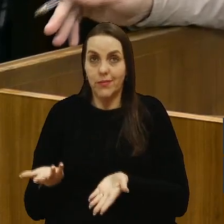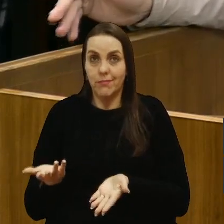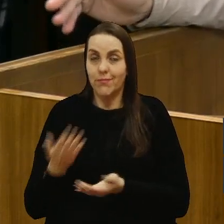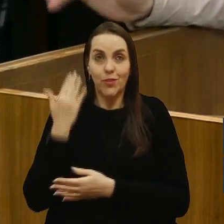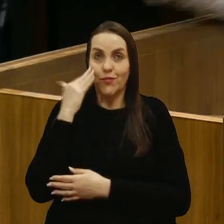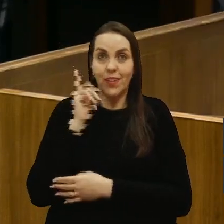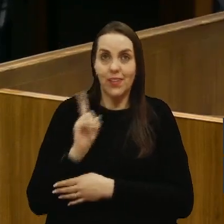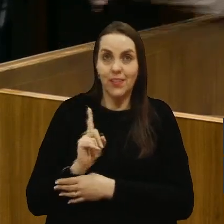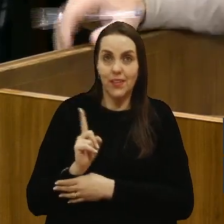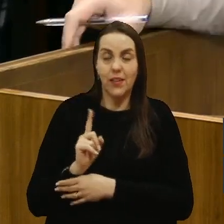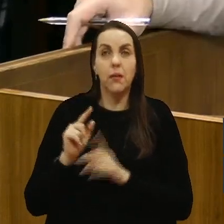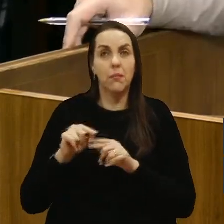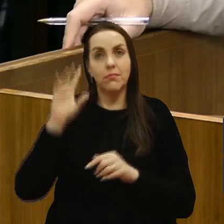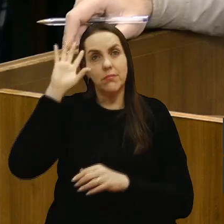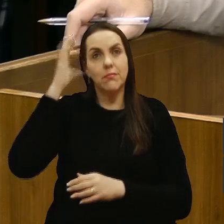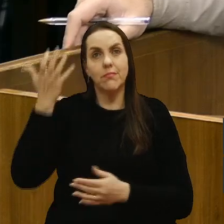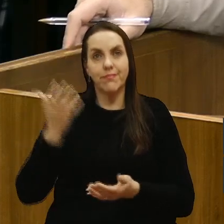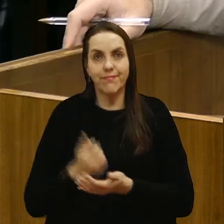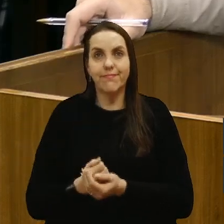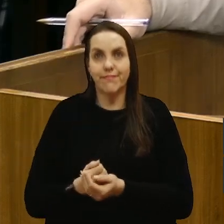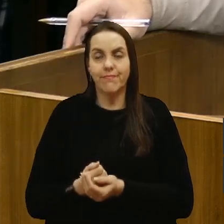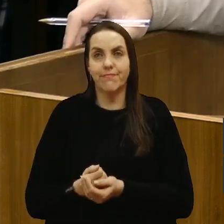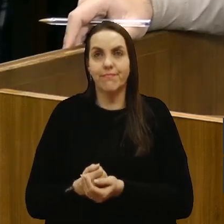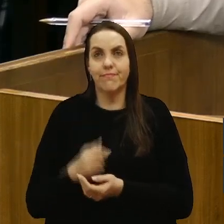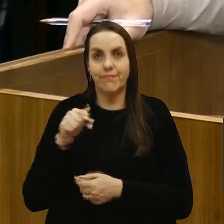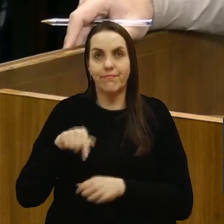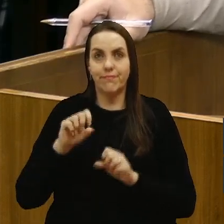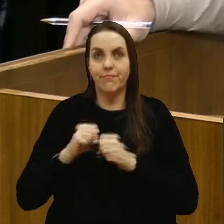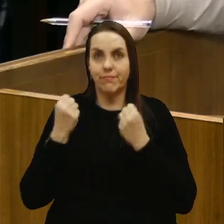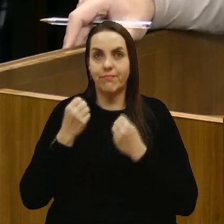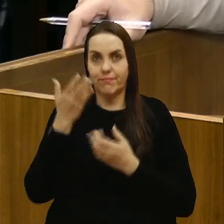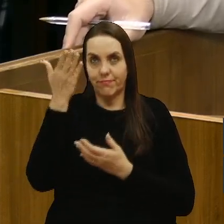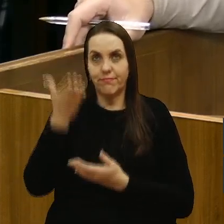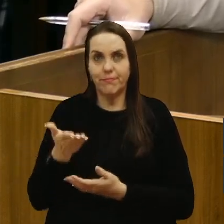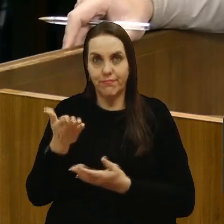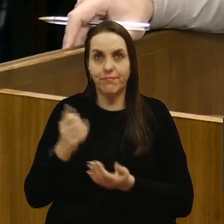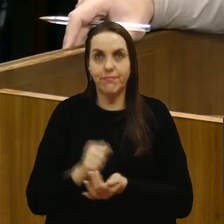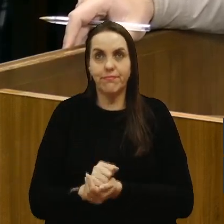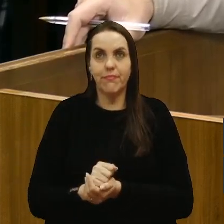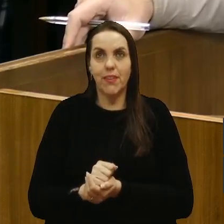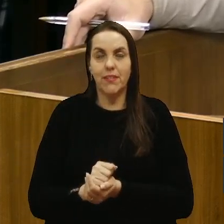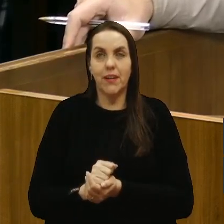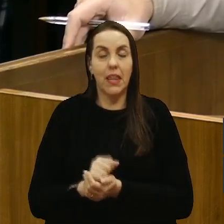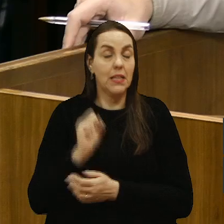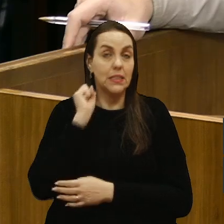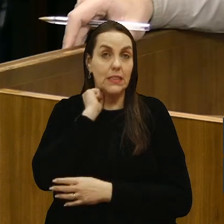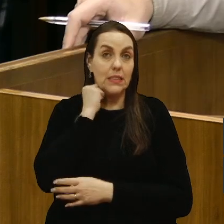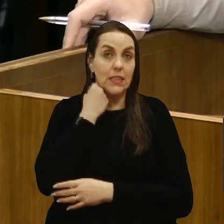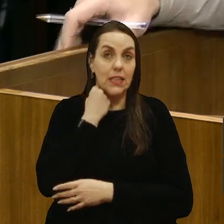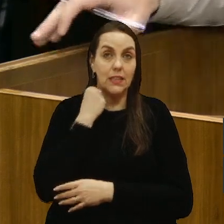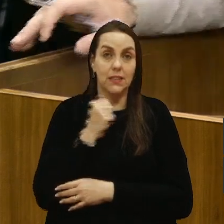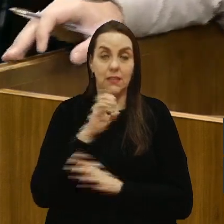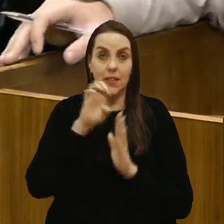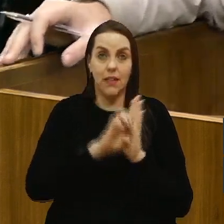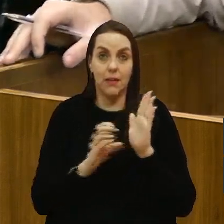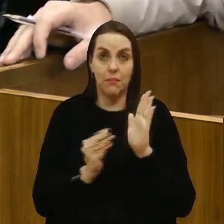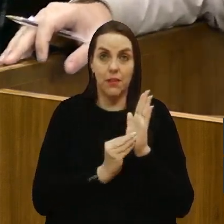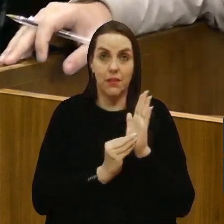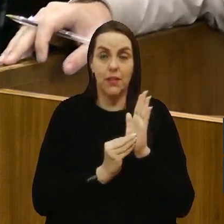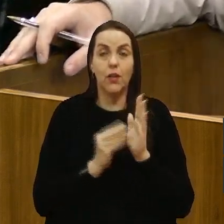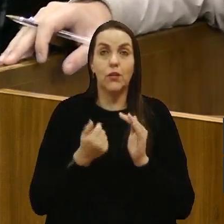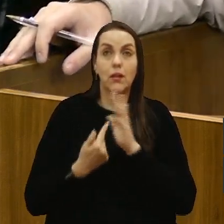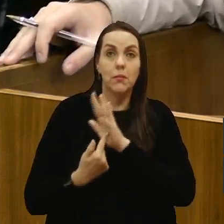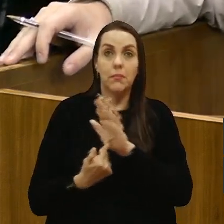isso. Mas a questão das soluções, Dai. E aqui defendendo a senhora, que ficou bastante estressada com as emendas. Quando a gente